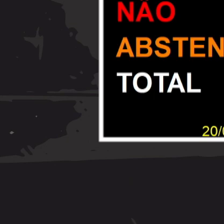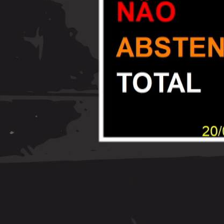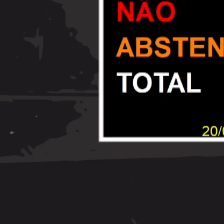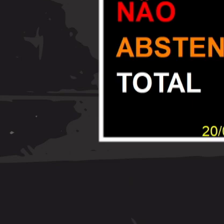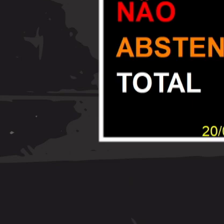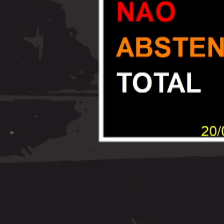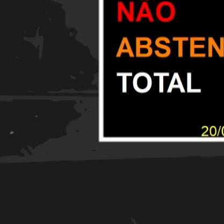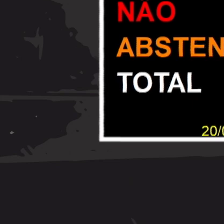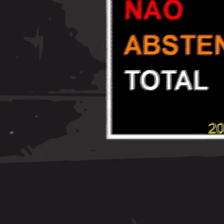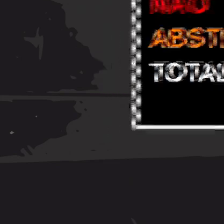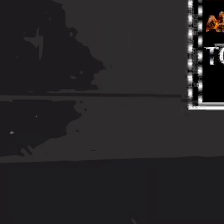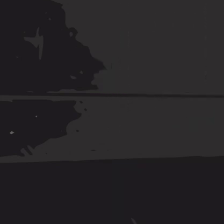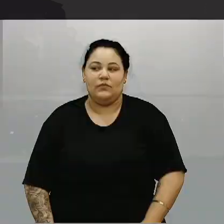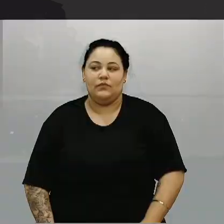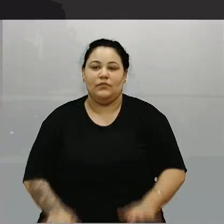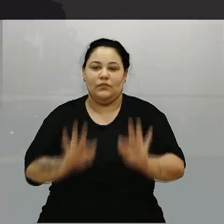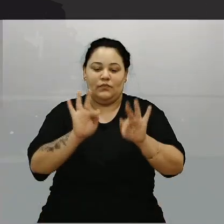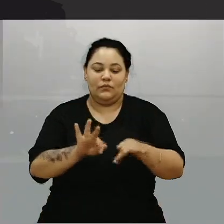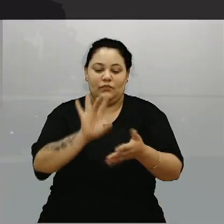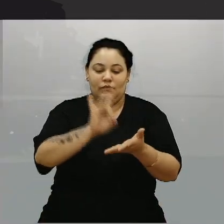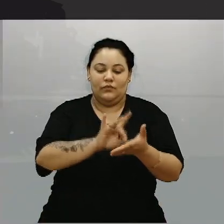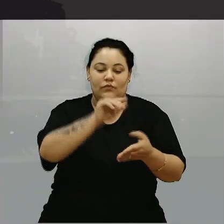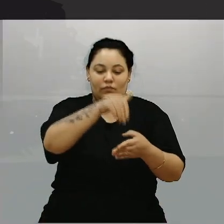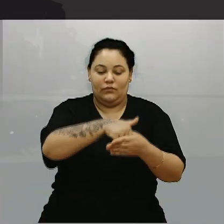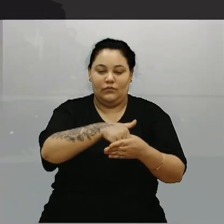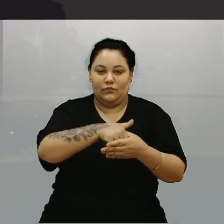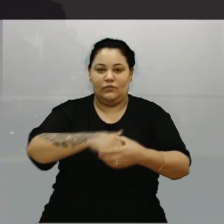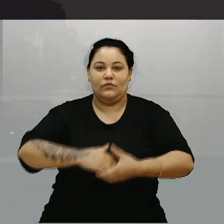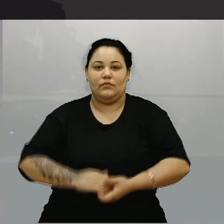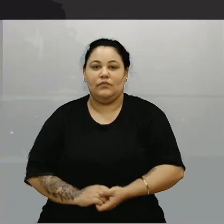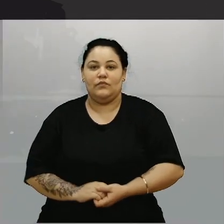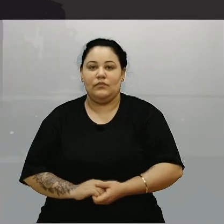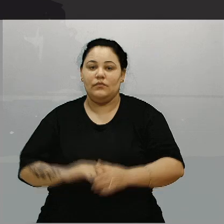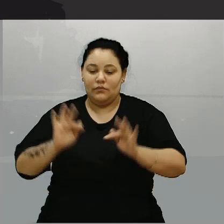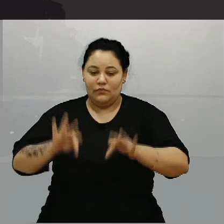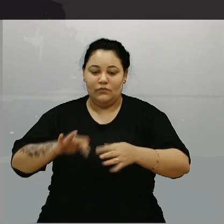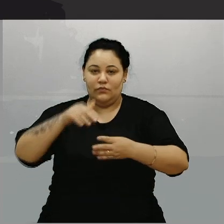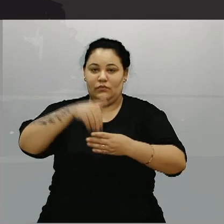encerrado o registro dos votos encerrada a